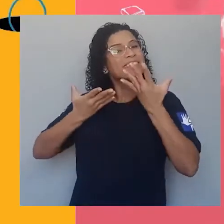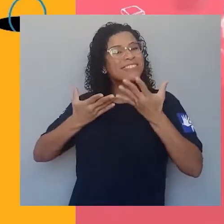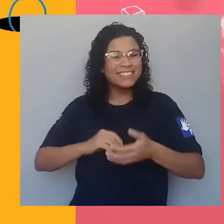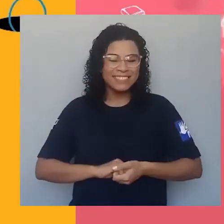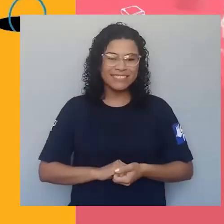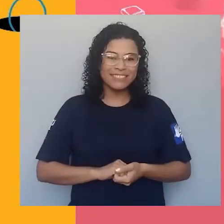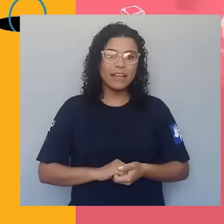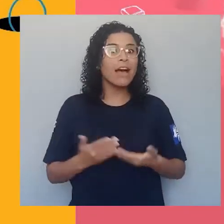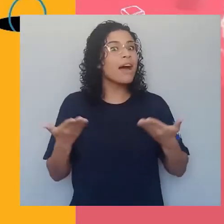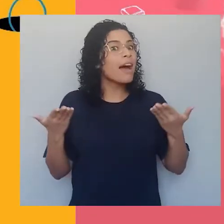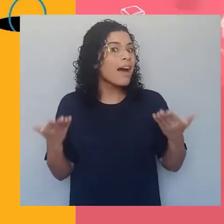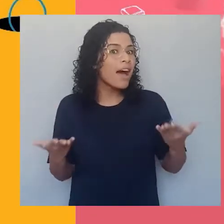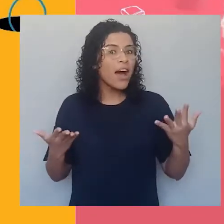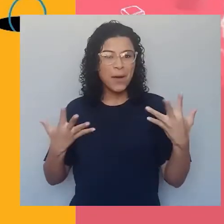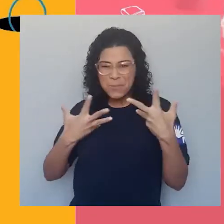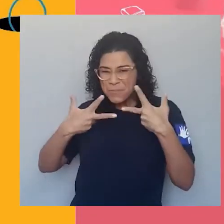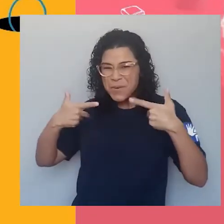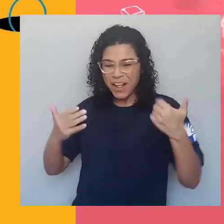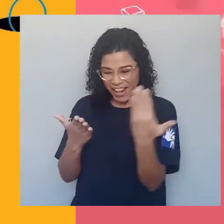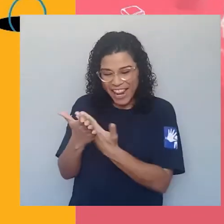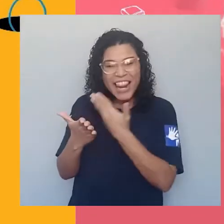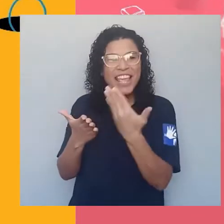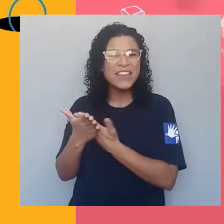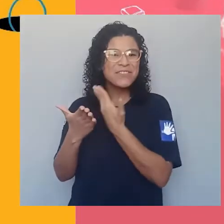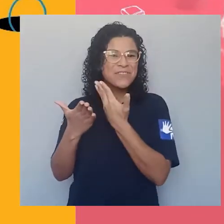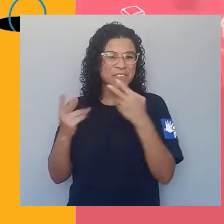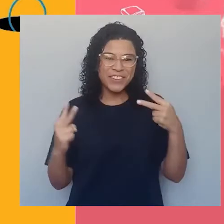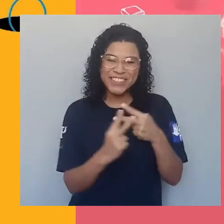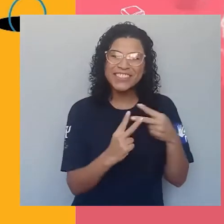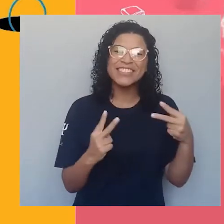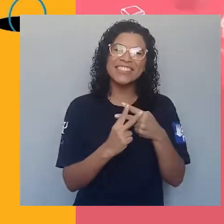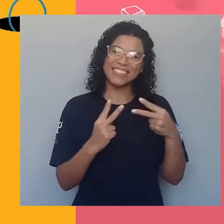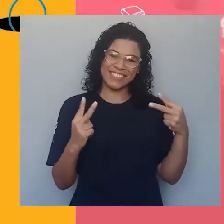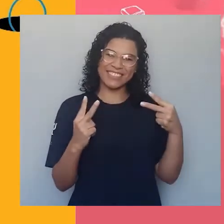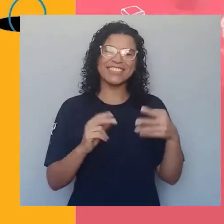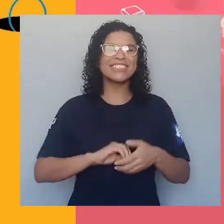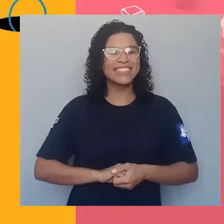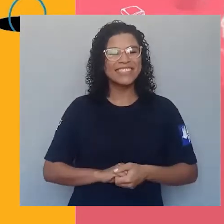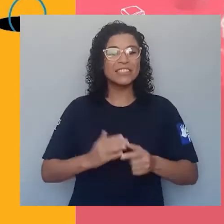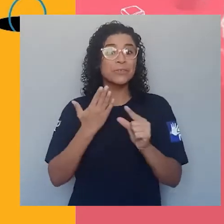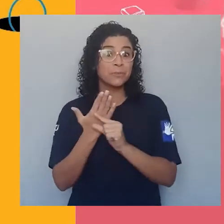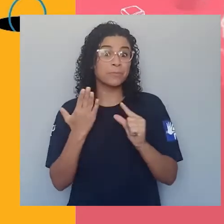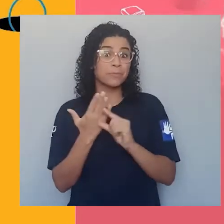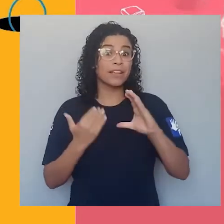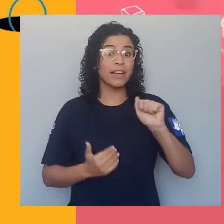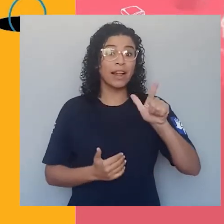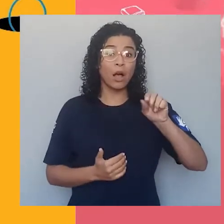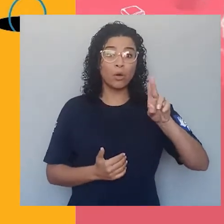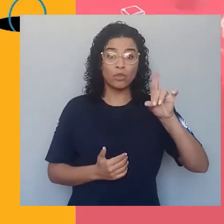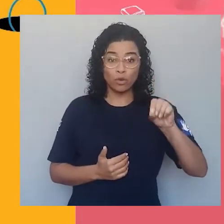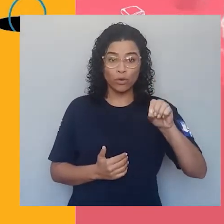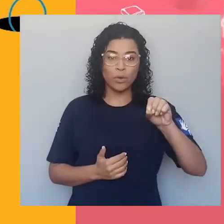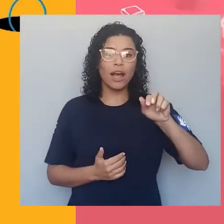Ah, nosso maravilhoso livro Alfabeto Escalafobético, um abecedário poético de